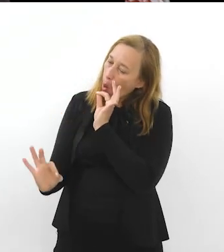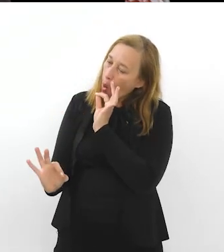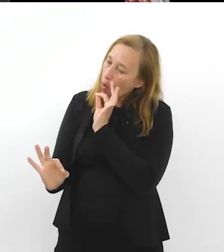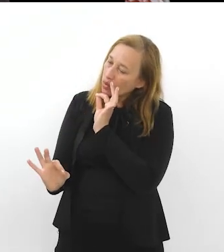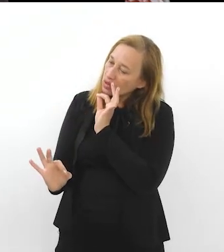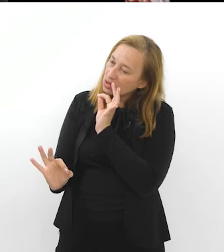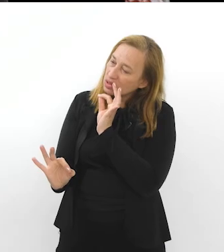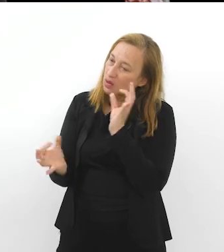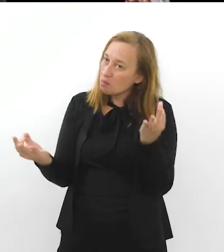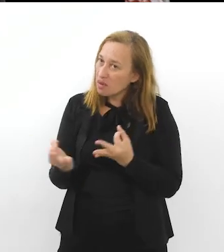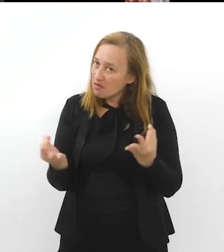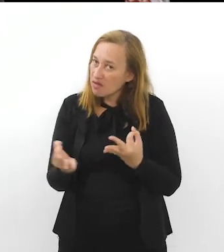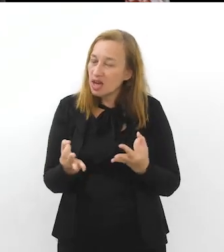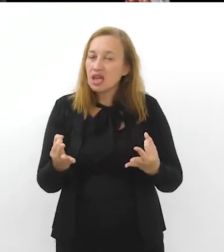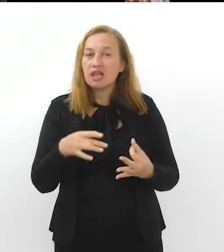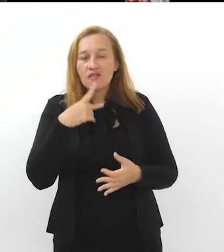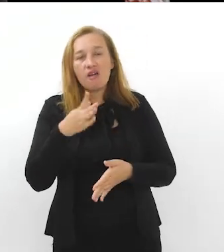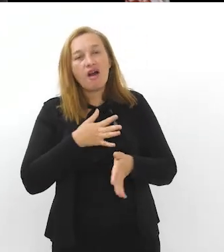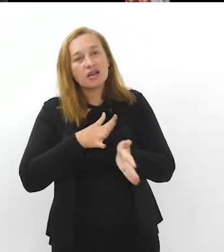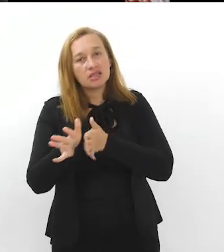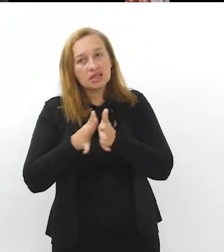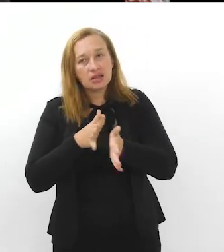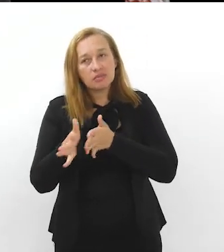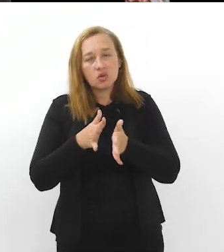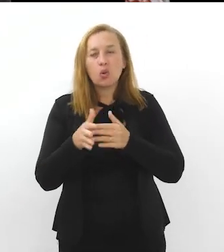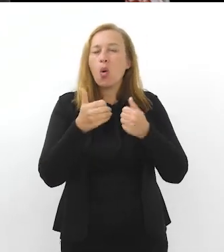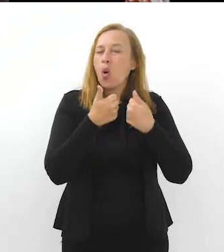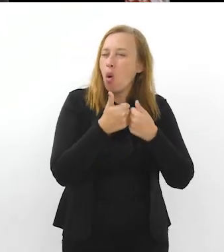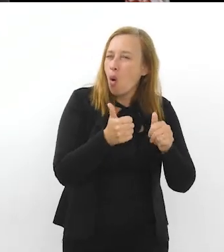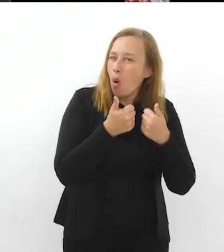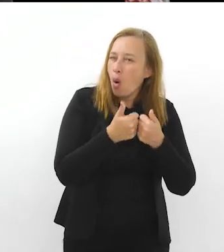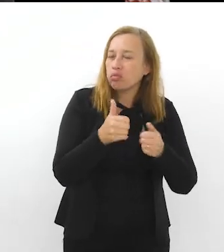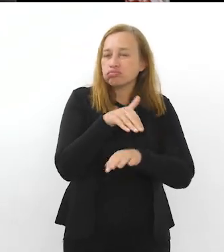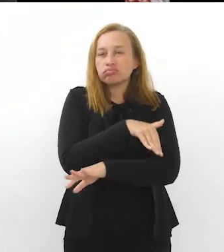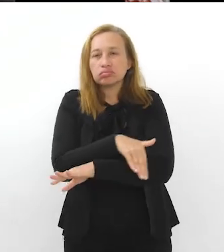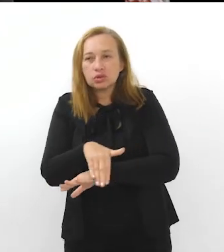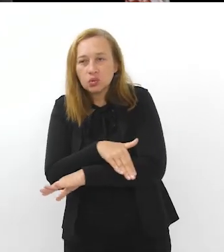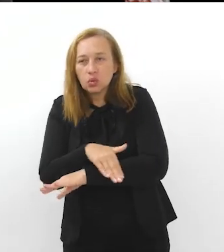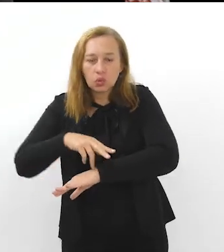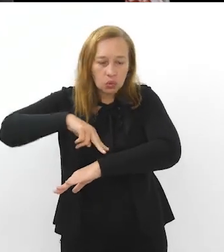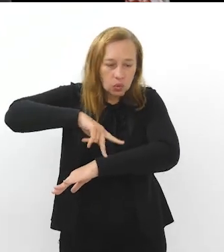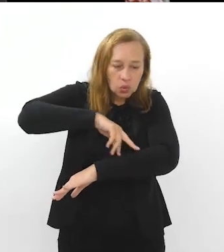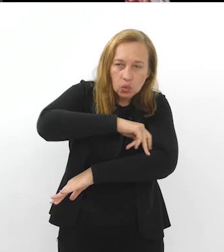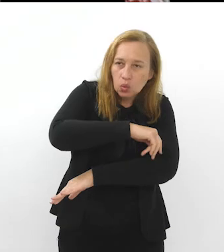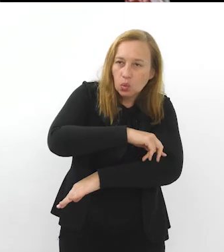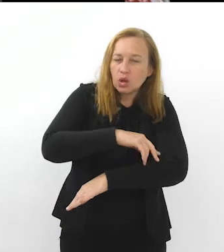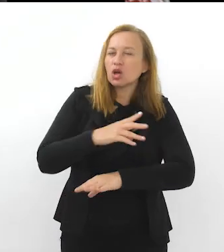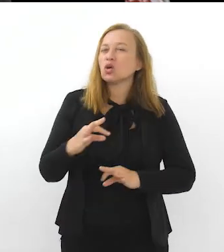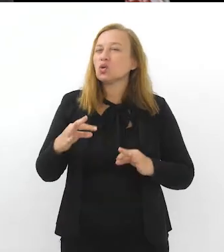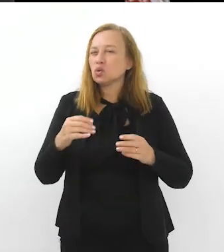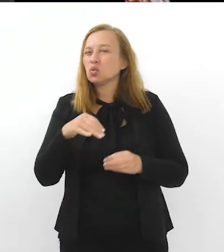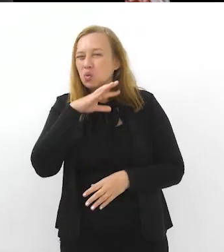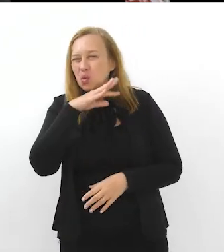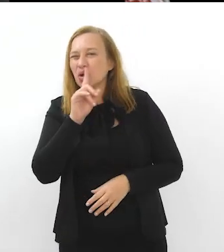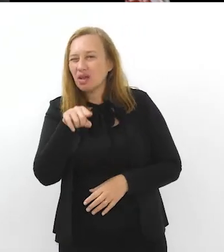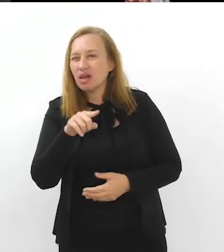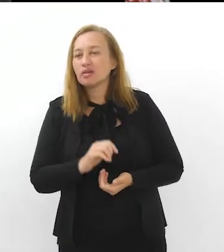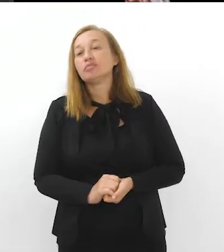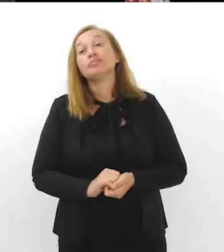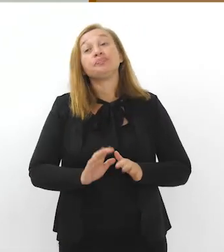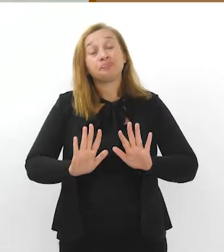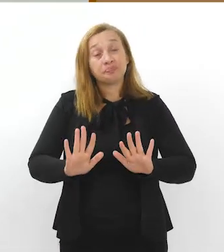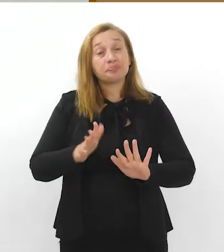longe de ser o ideal, Bom, né? A gente fala em acessibilidade nos ônibus, nas ruas, nas calçadas, é tudo muito ruim,